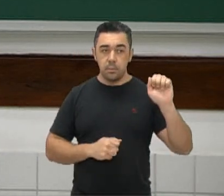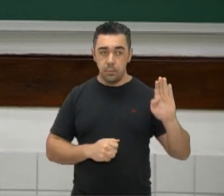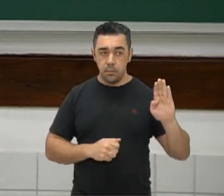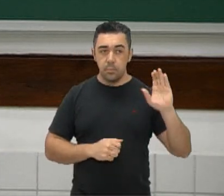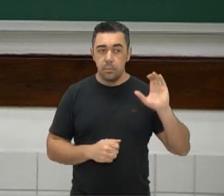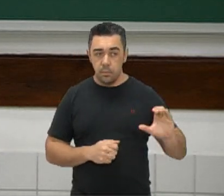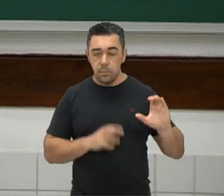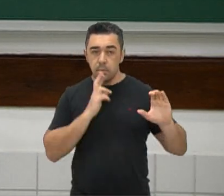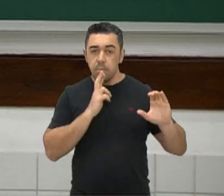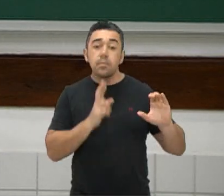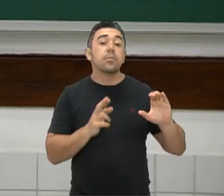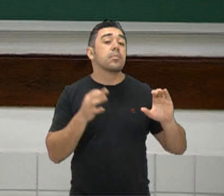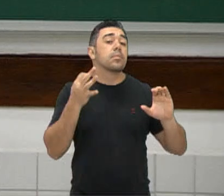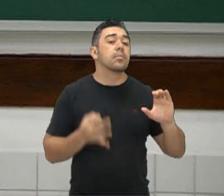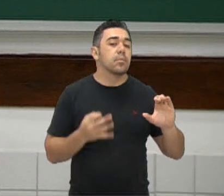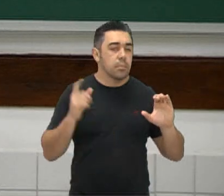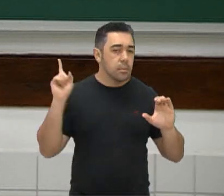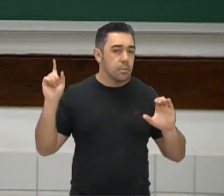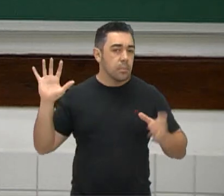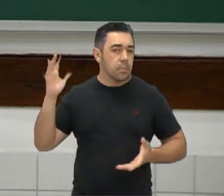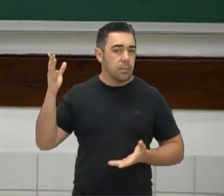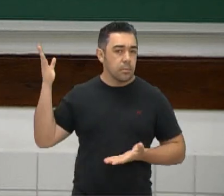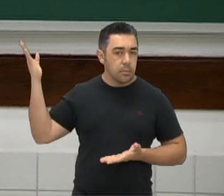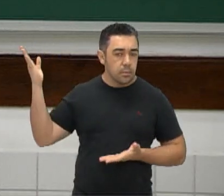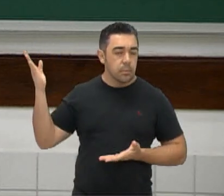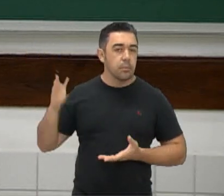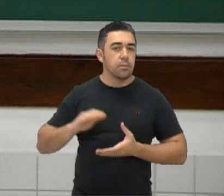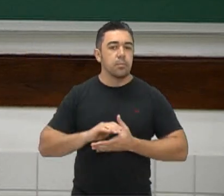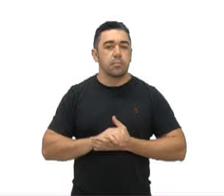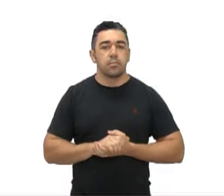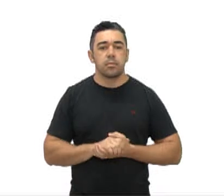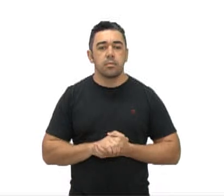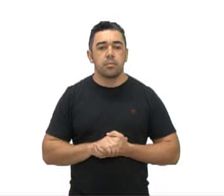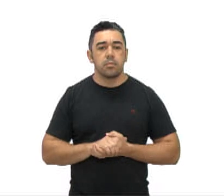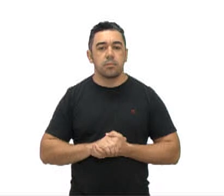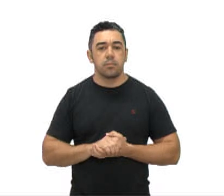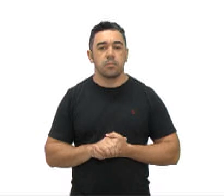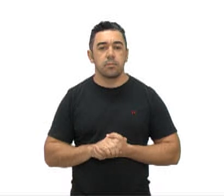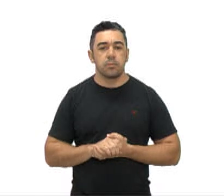corresponde ao clima do Peru nesse momento.